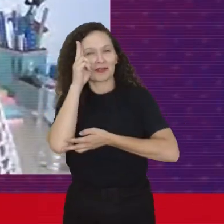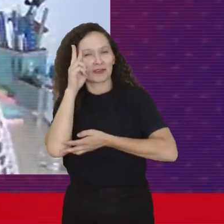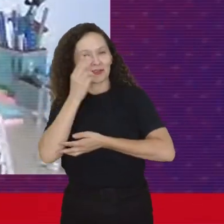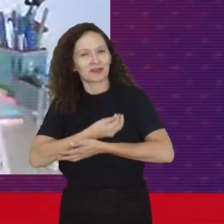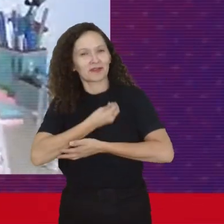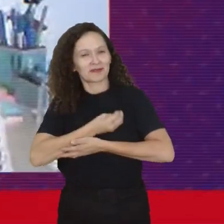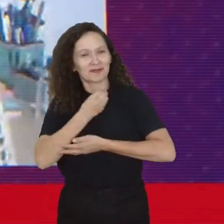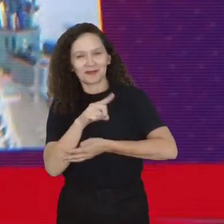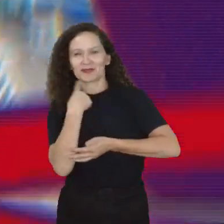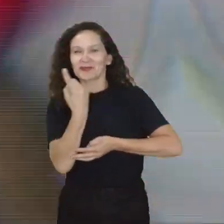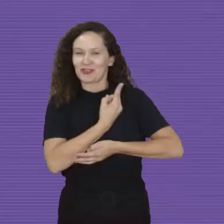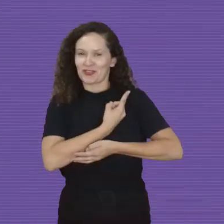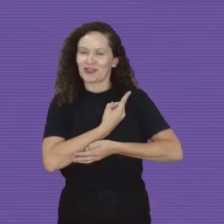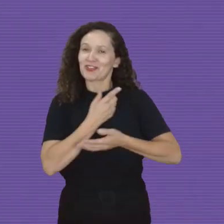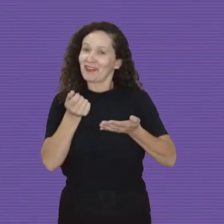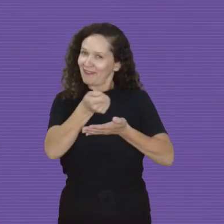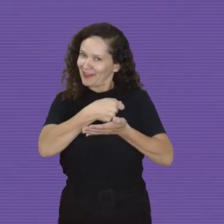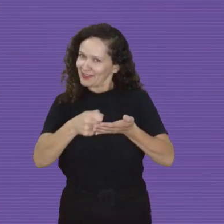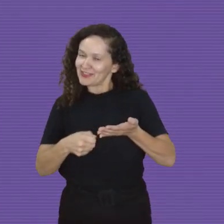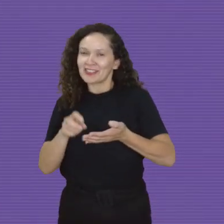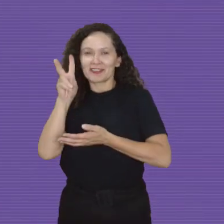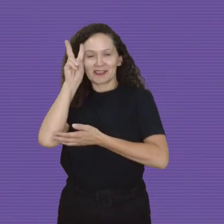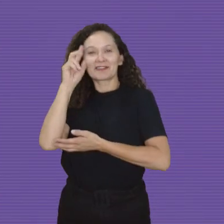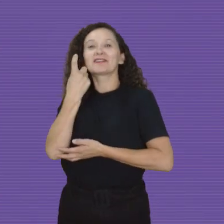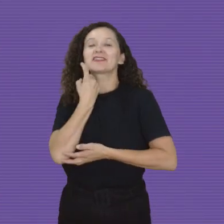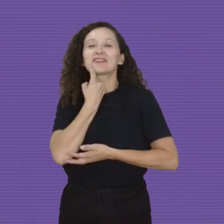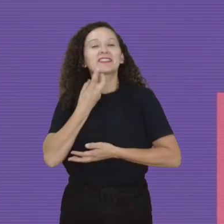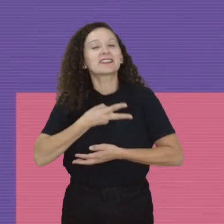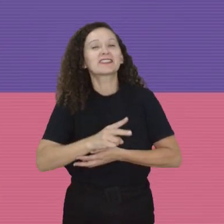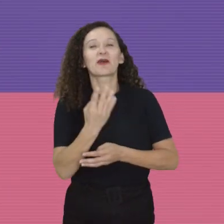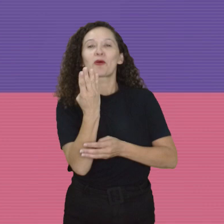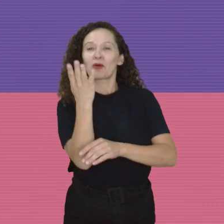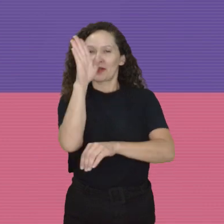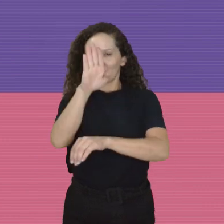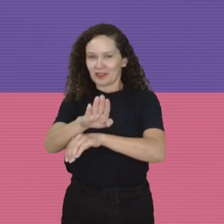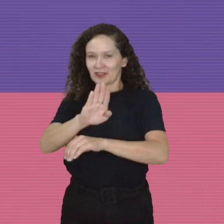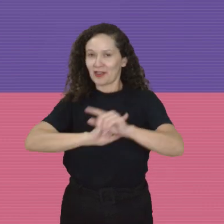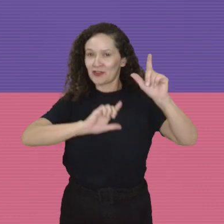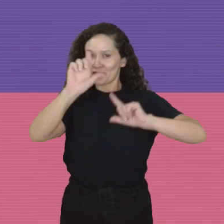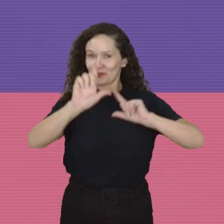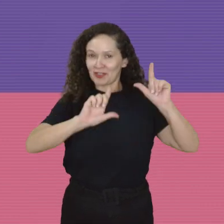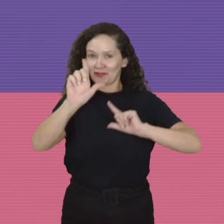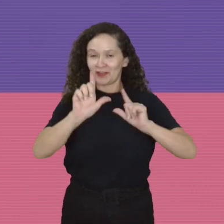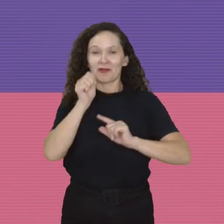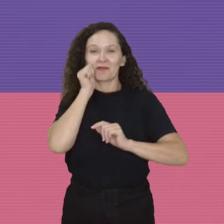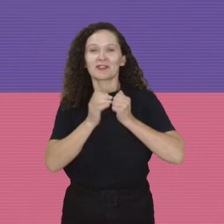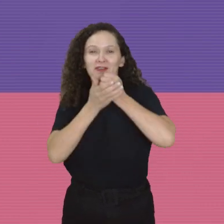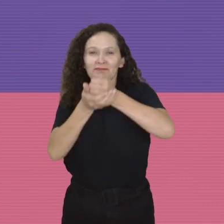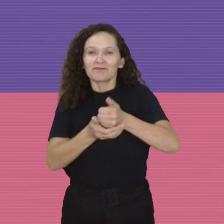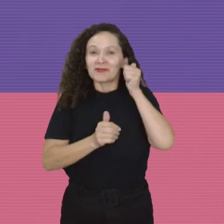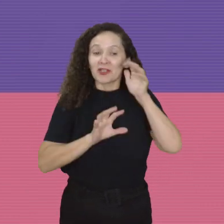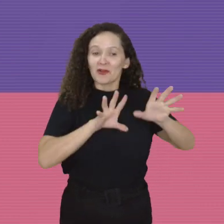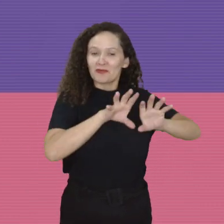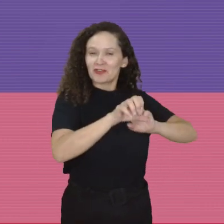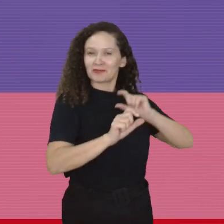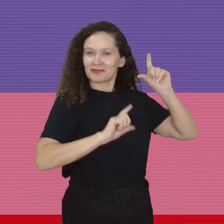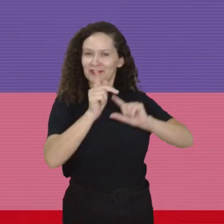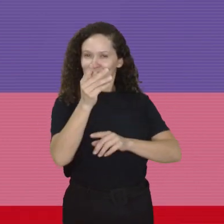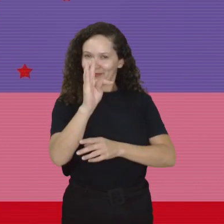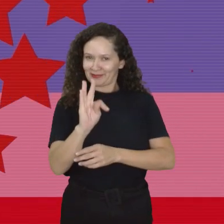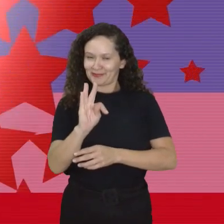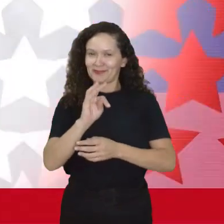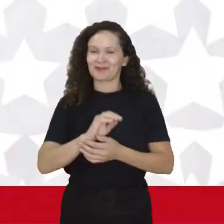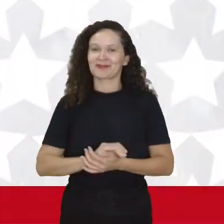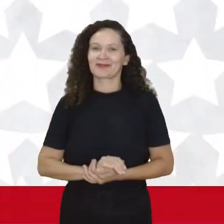trajetórias com a gente. Então anota aí, de segunda a sexta-feira, a partir das quatro da tarde, tem TV Elas por Elas Formação na TVPT.